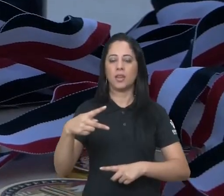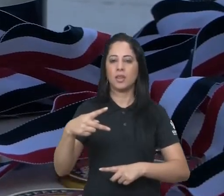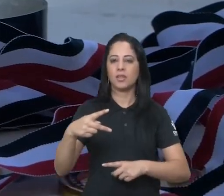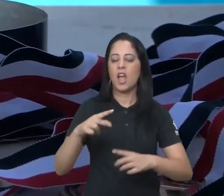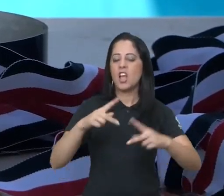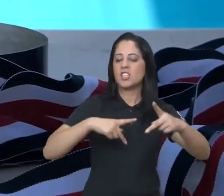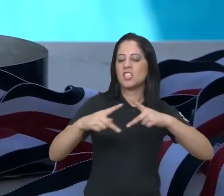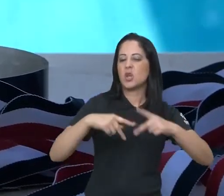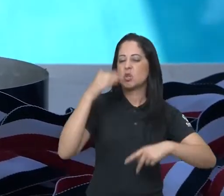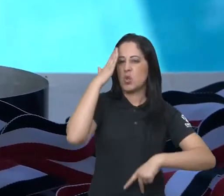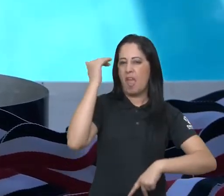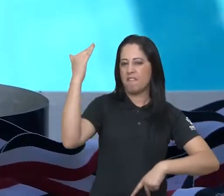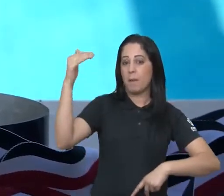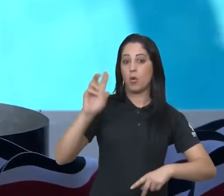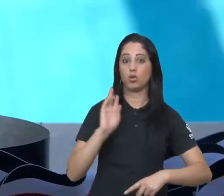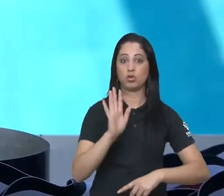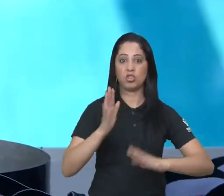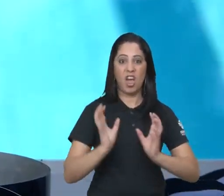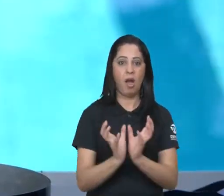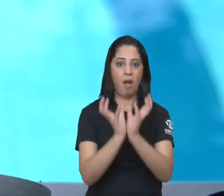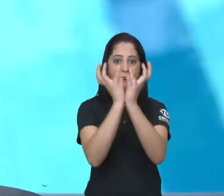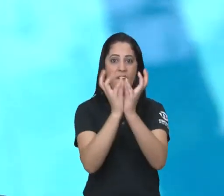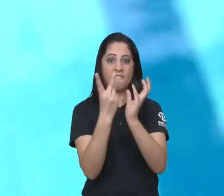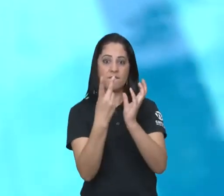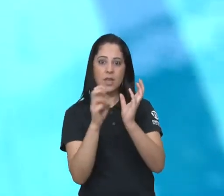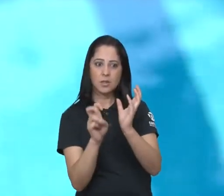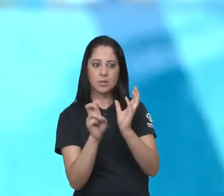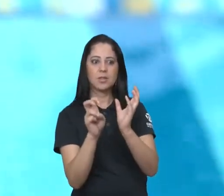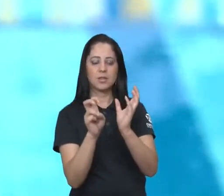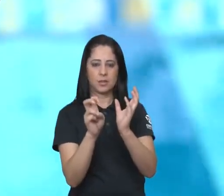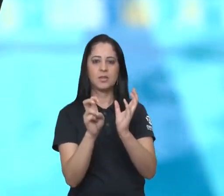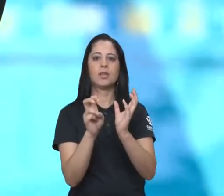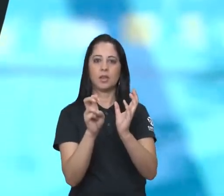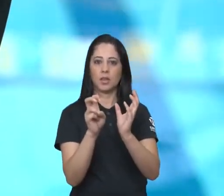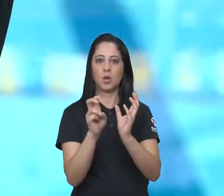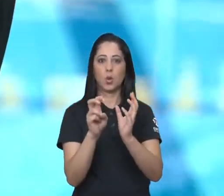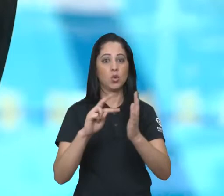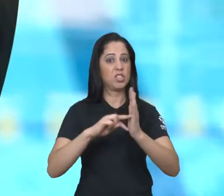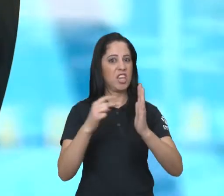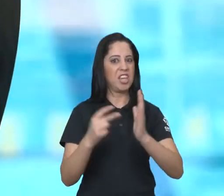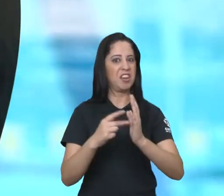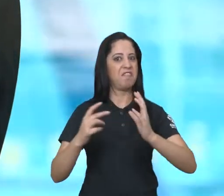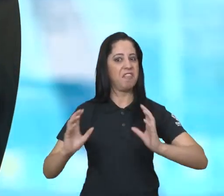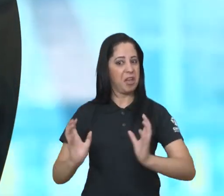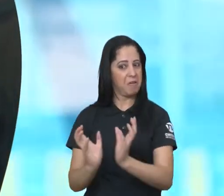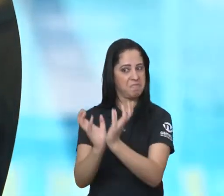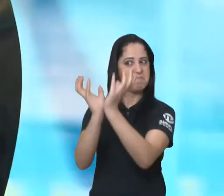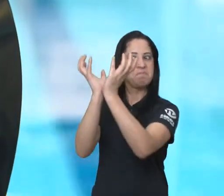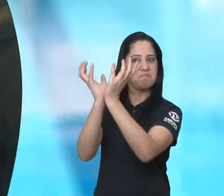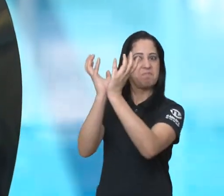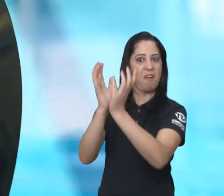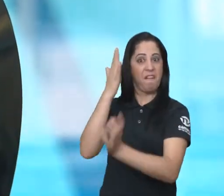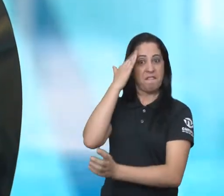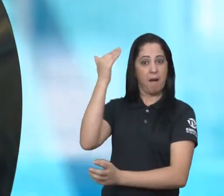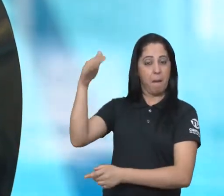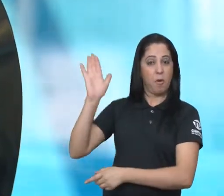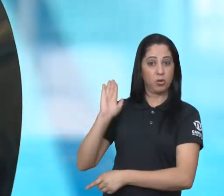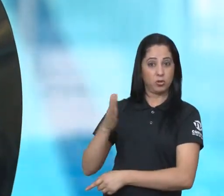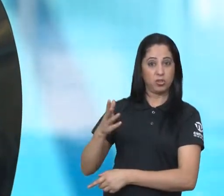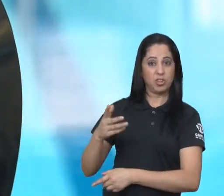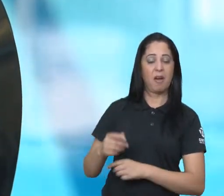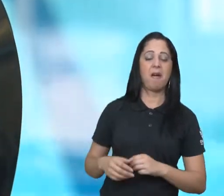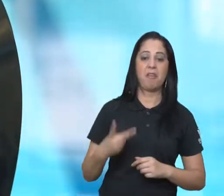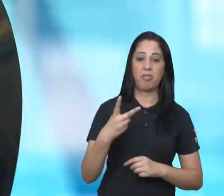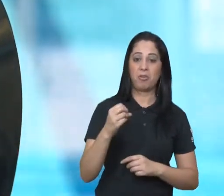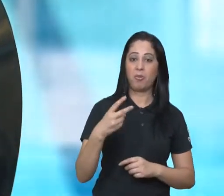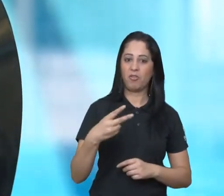esquadrão joseense trouxe 25 troféus de primeiro colocado para casa e sagrou-se o grande campeão antecipado da